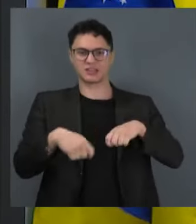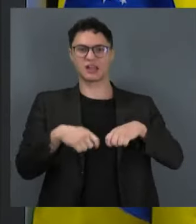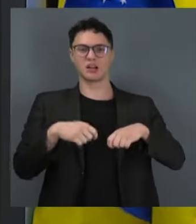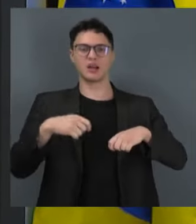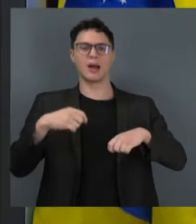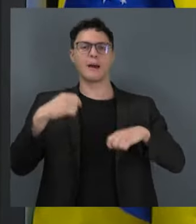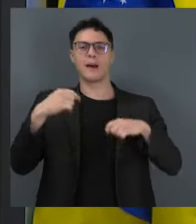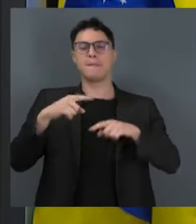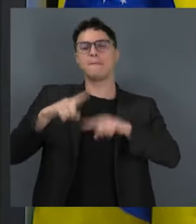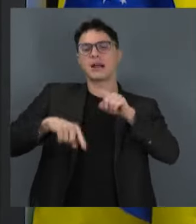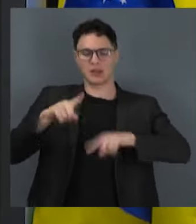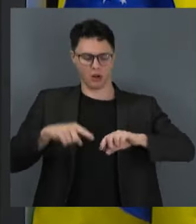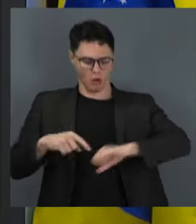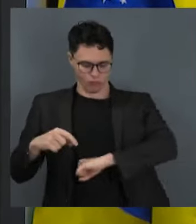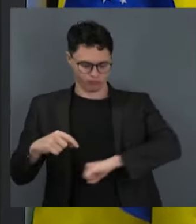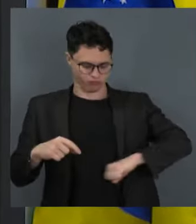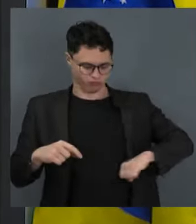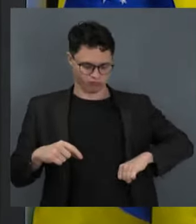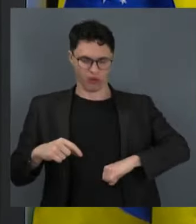desse